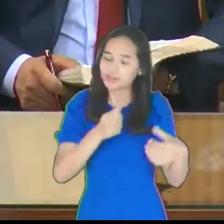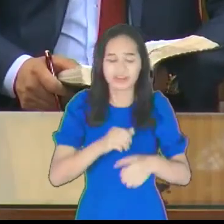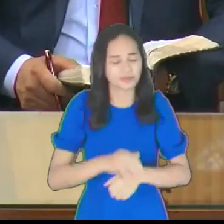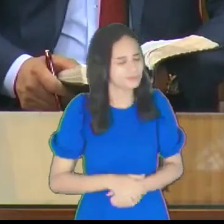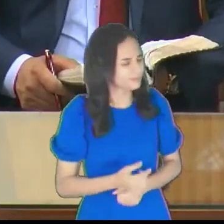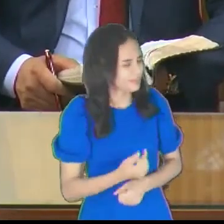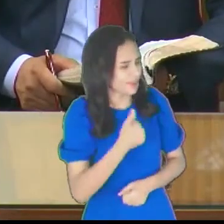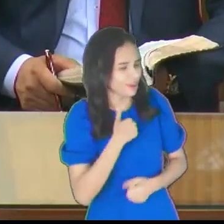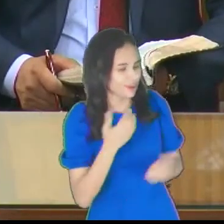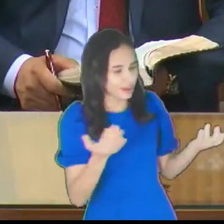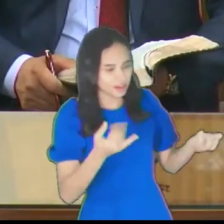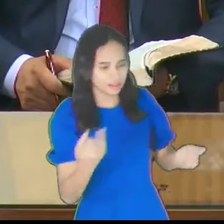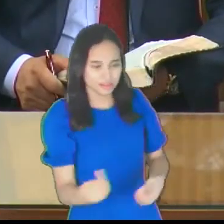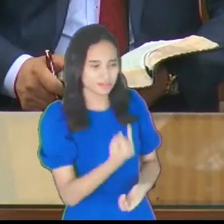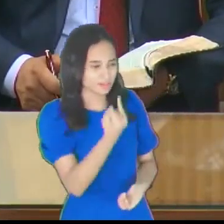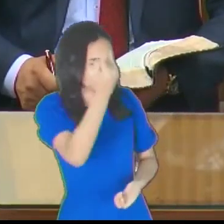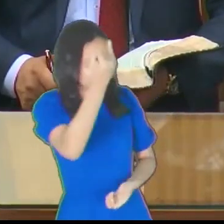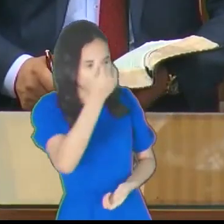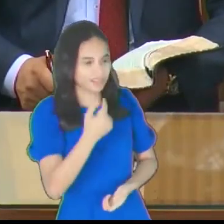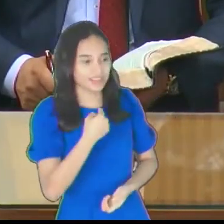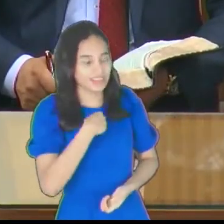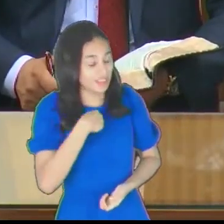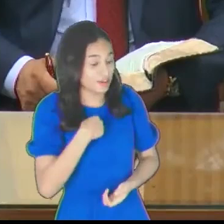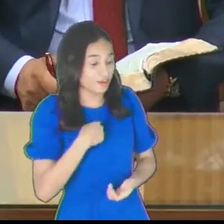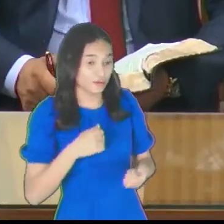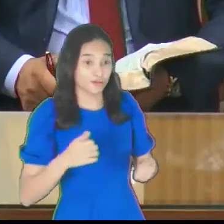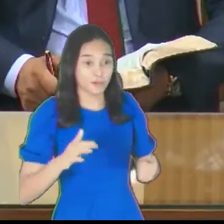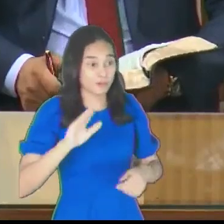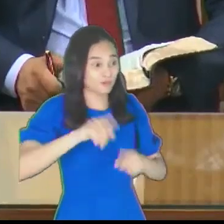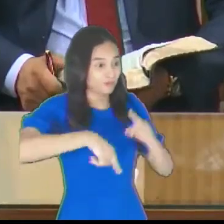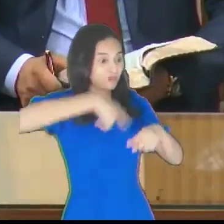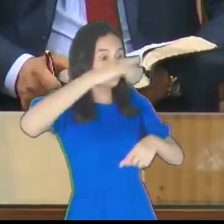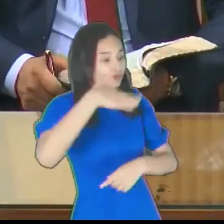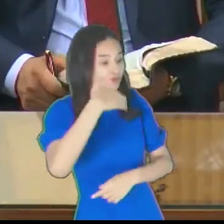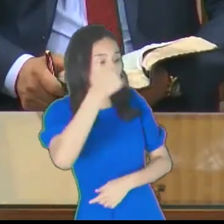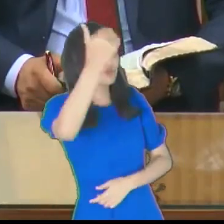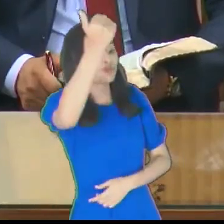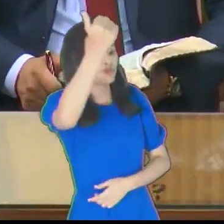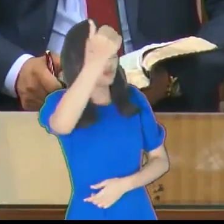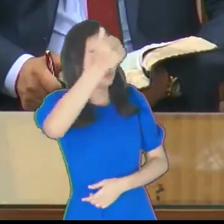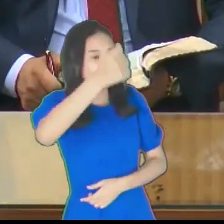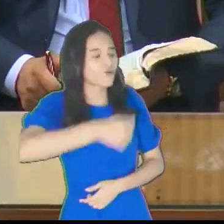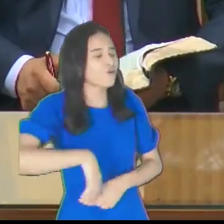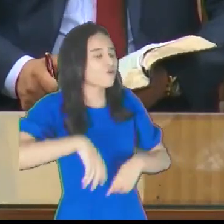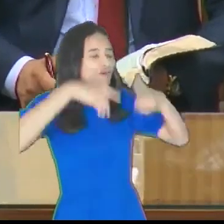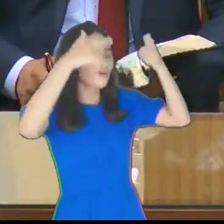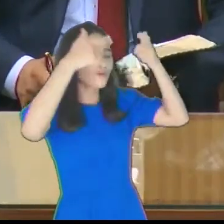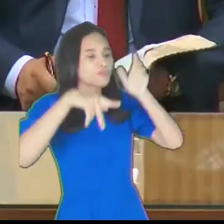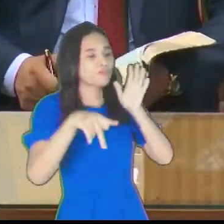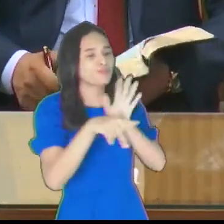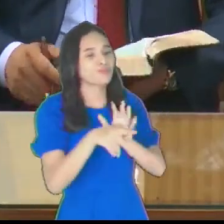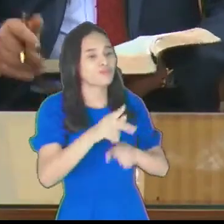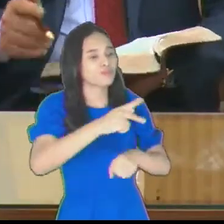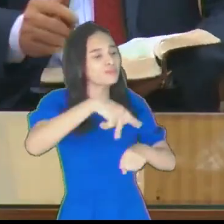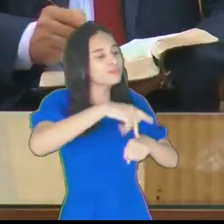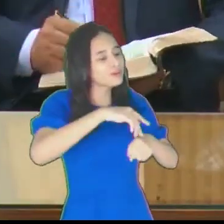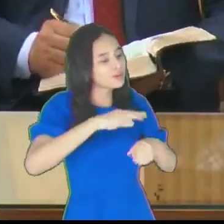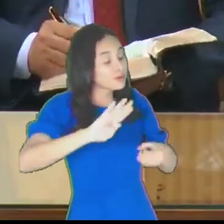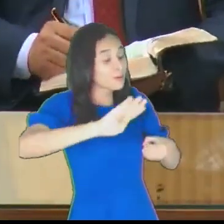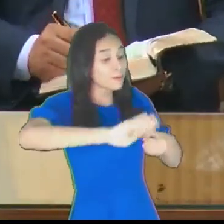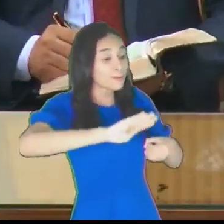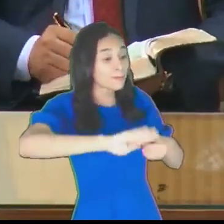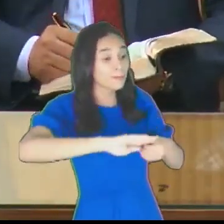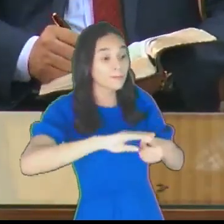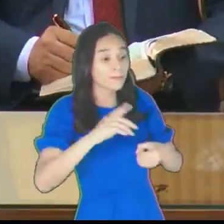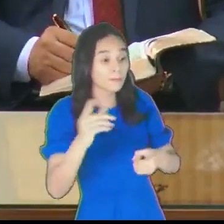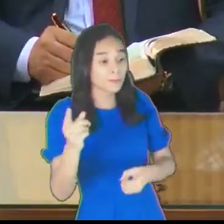agora sou importante, eu agora sou gente grande. Foi o rei da Babilônia que mandou uma